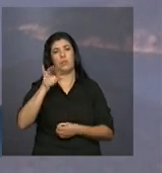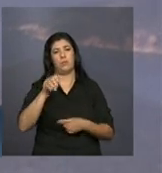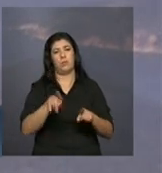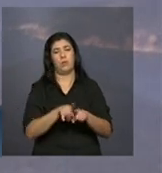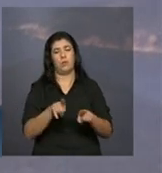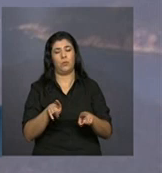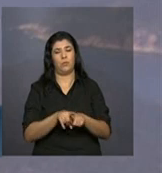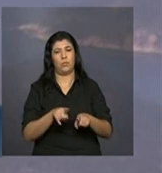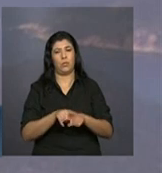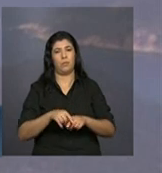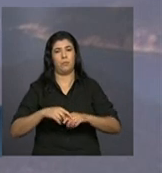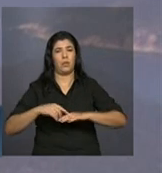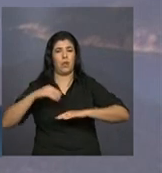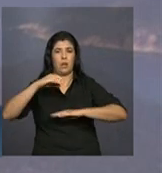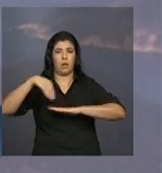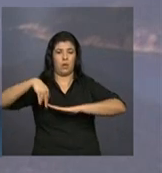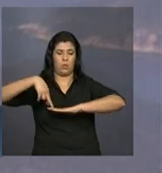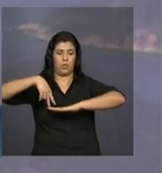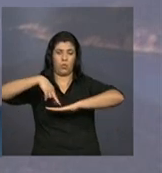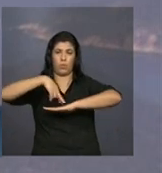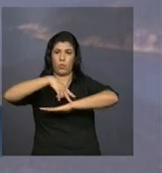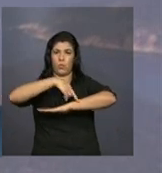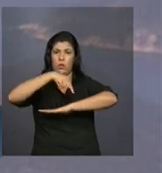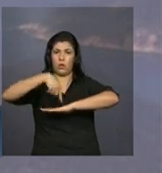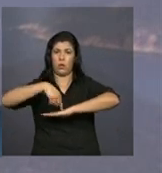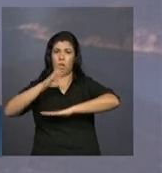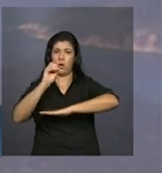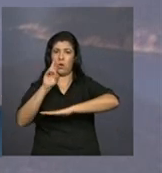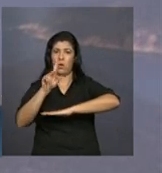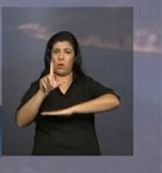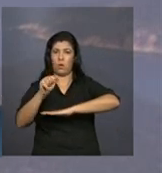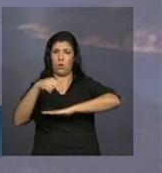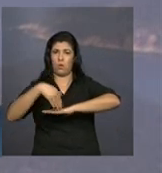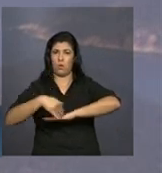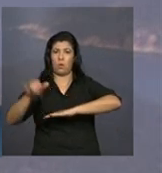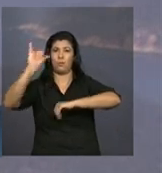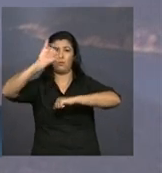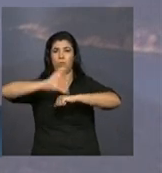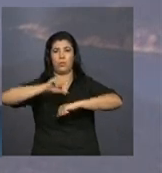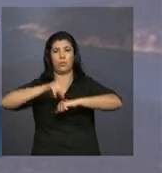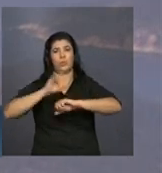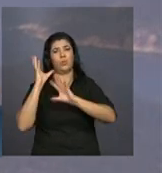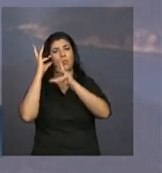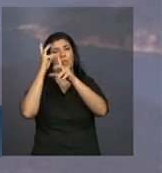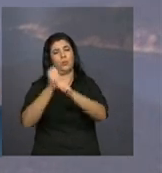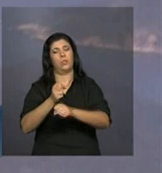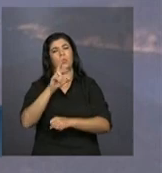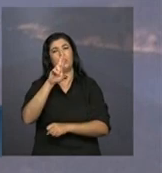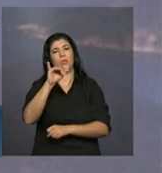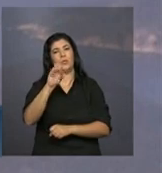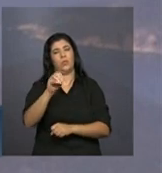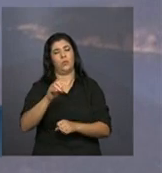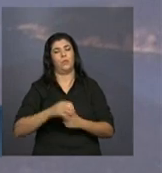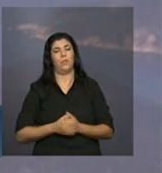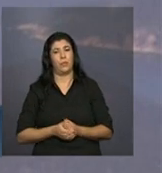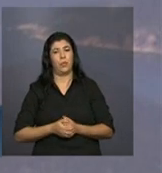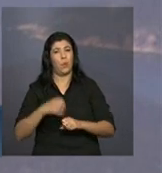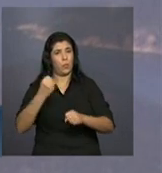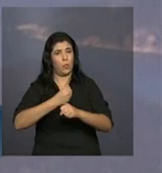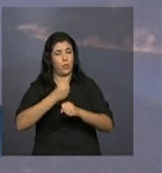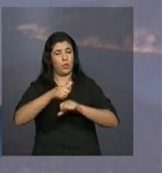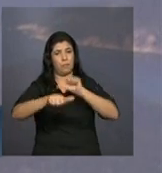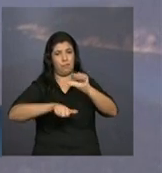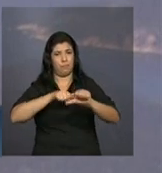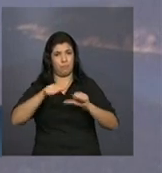dessa cidade, que foi o centro histórico do Rio de Janeiro. Ao fazer isso, eu acredito